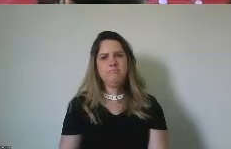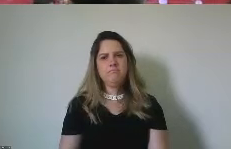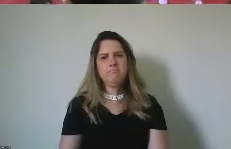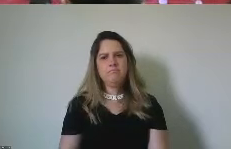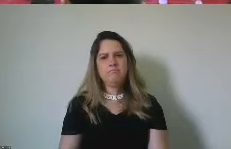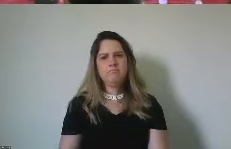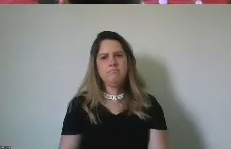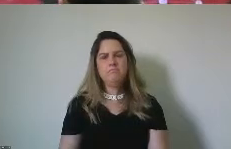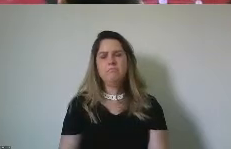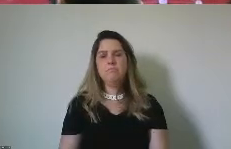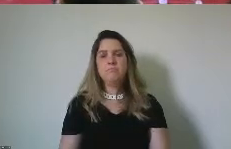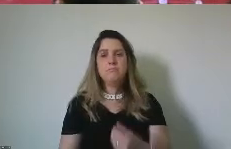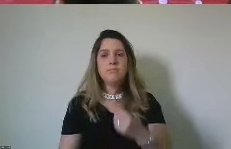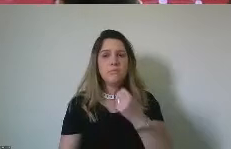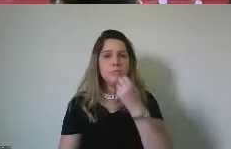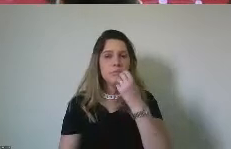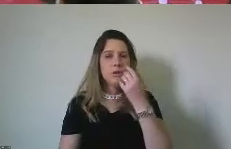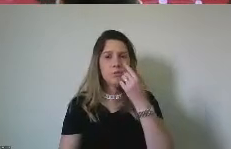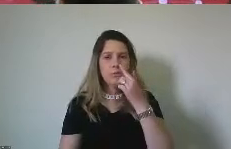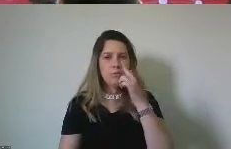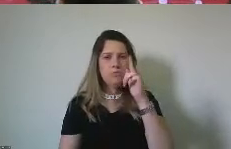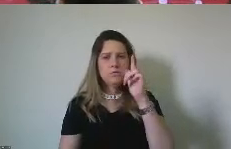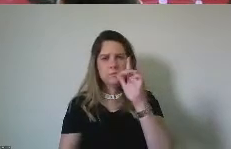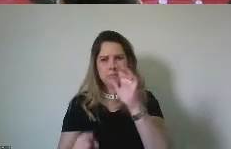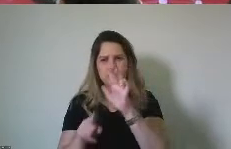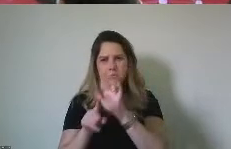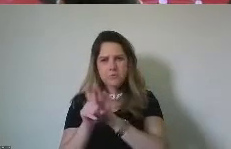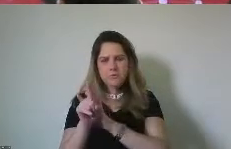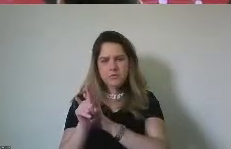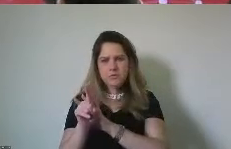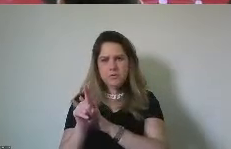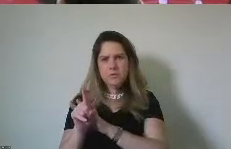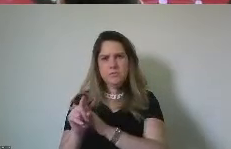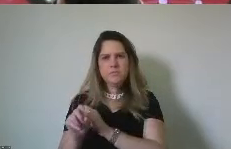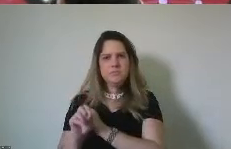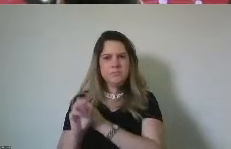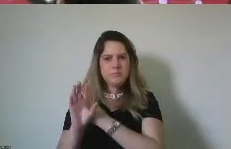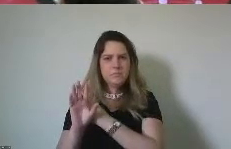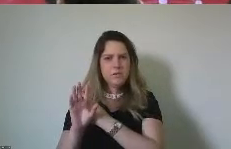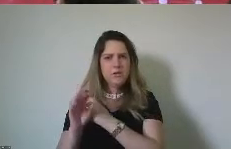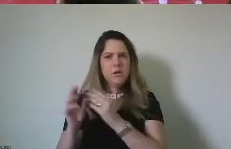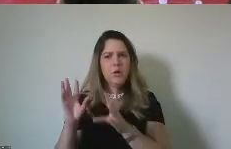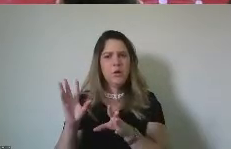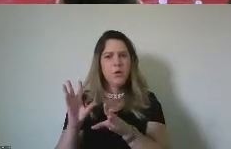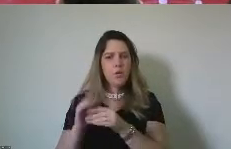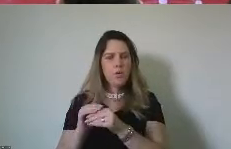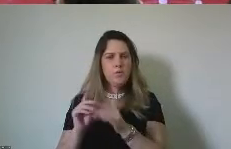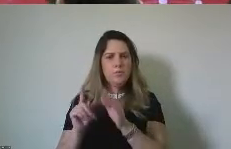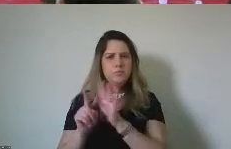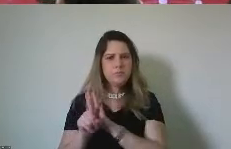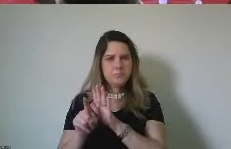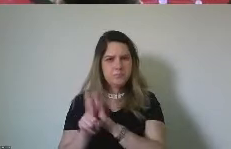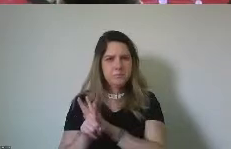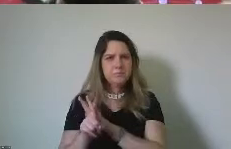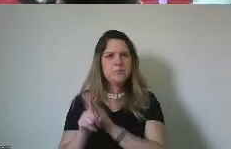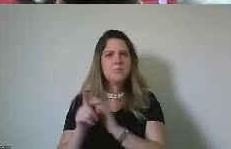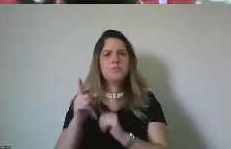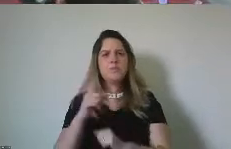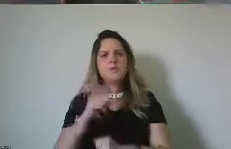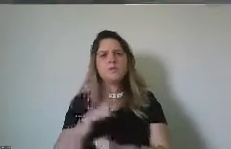bom acho que tem uma outra pergunta aqui do Tomás Gonzales complementa a pergunta do Vitor Burke é que fez